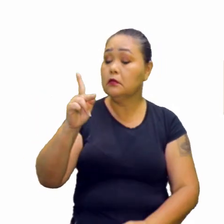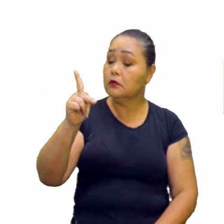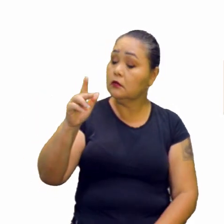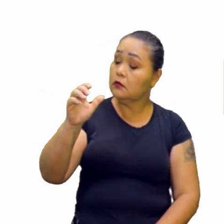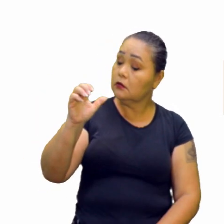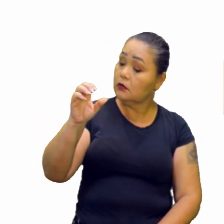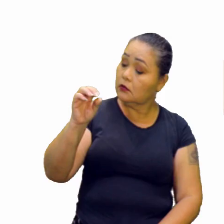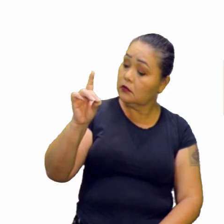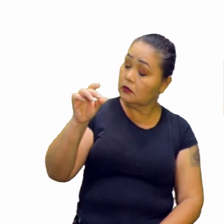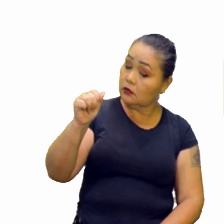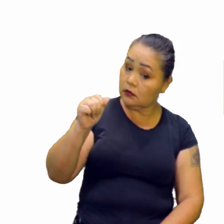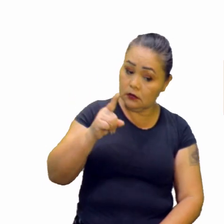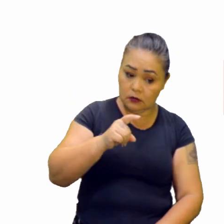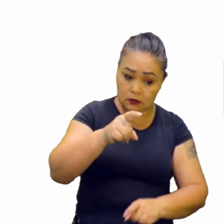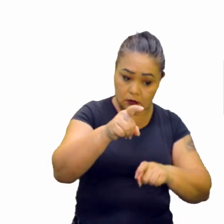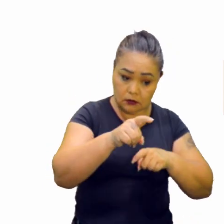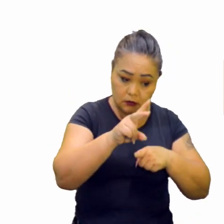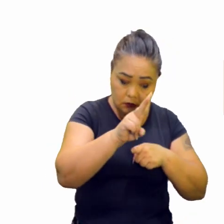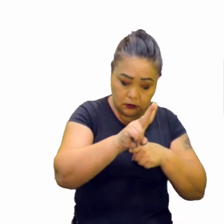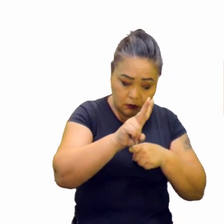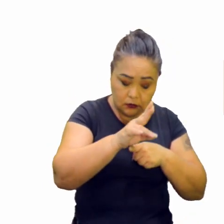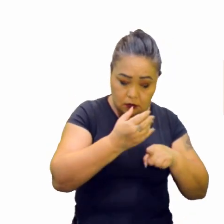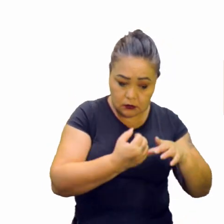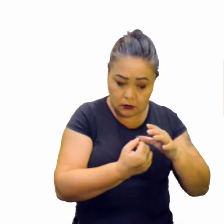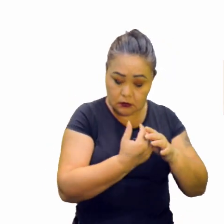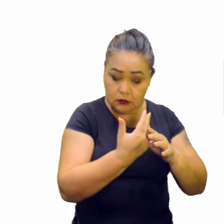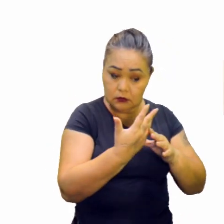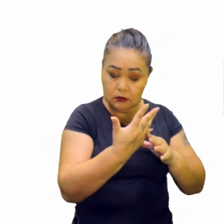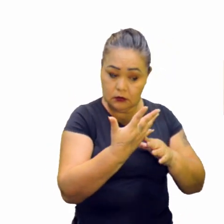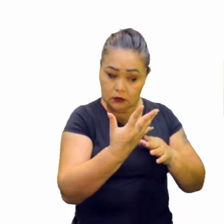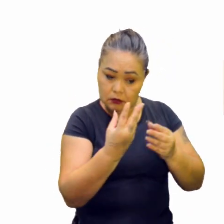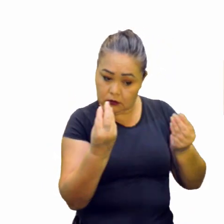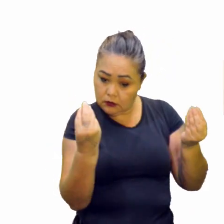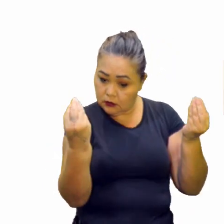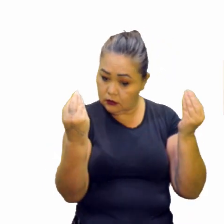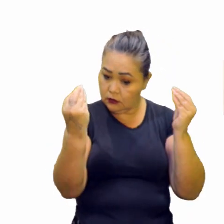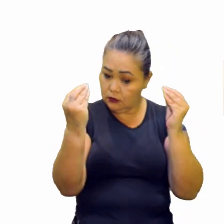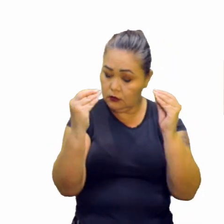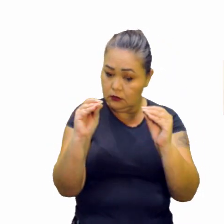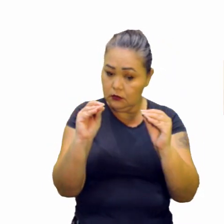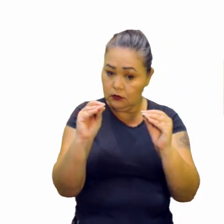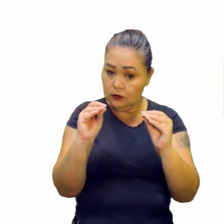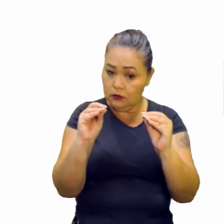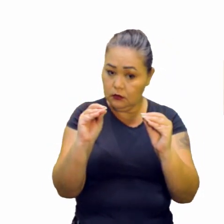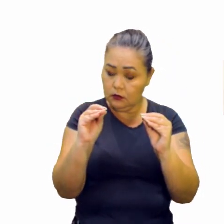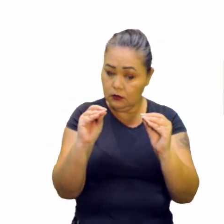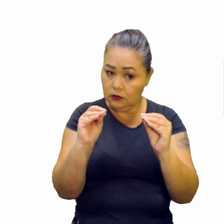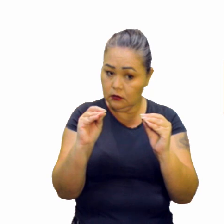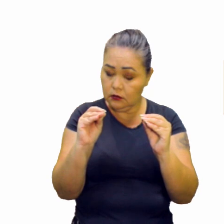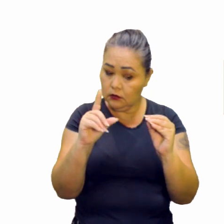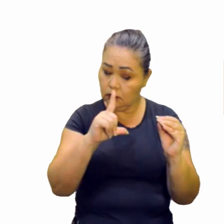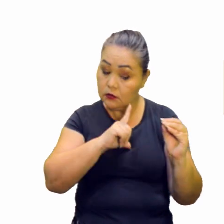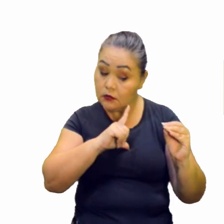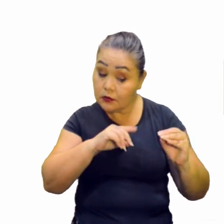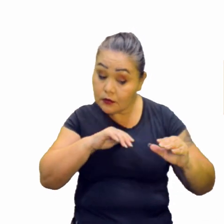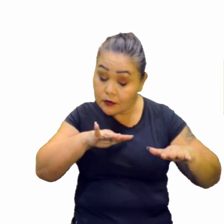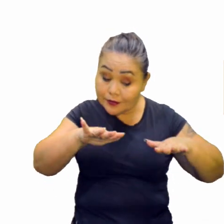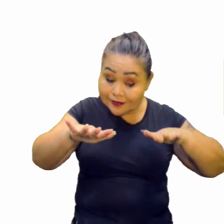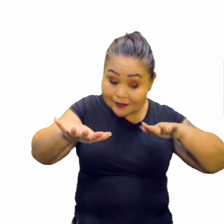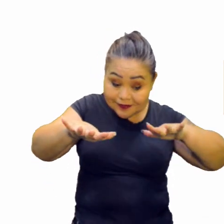culturas que são inseridas, nós temos que dinamizar para que elas